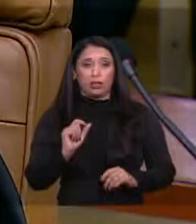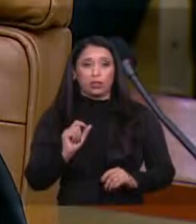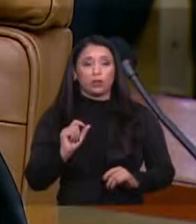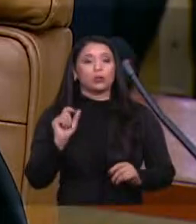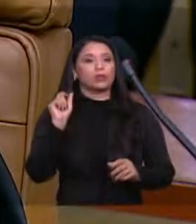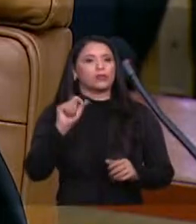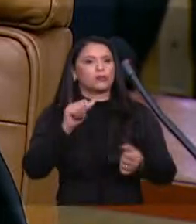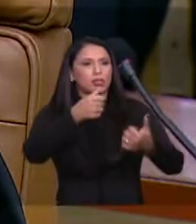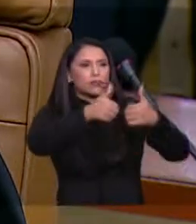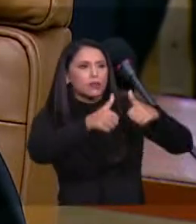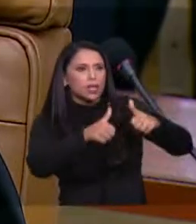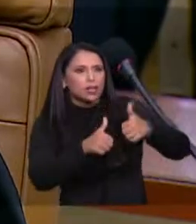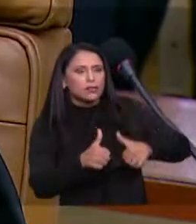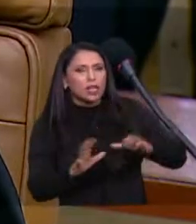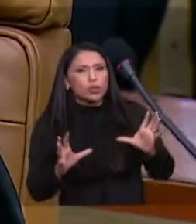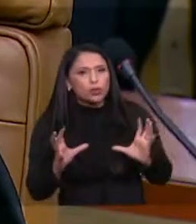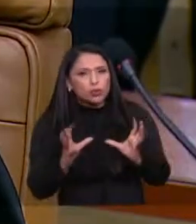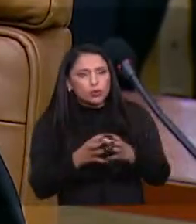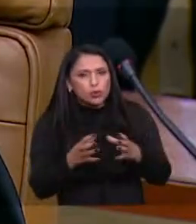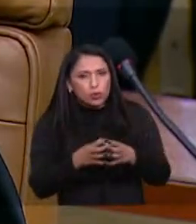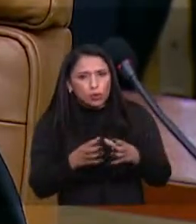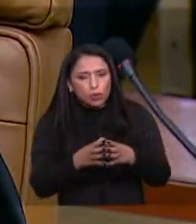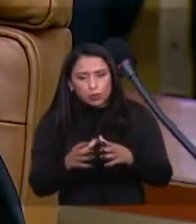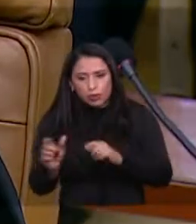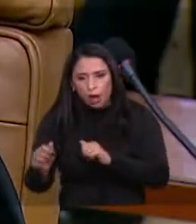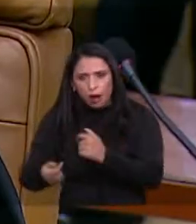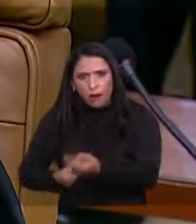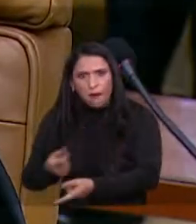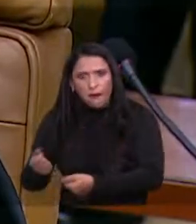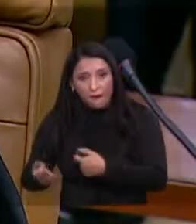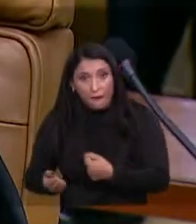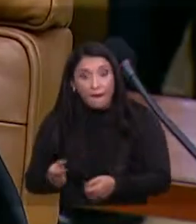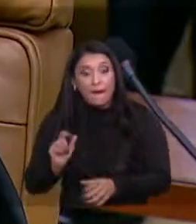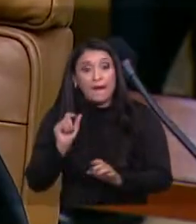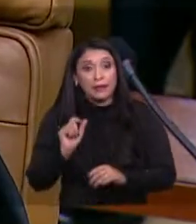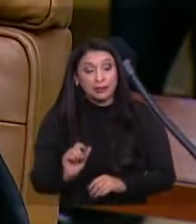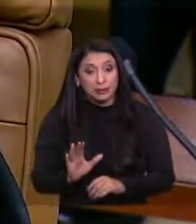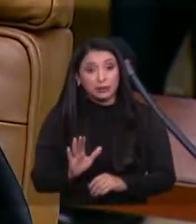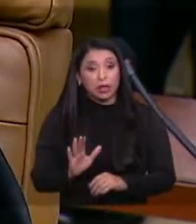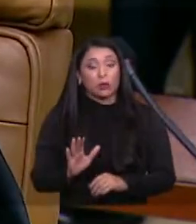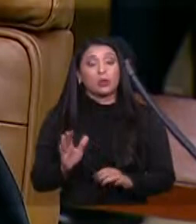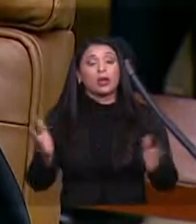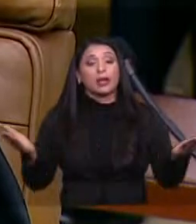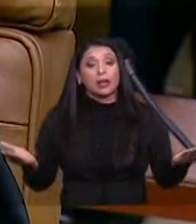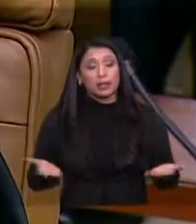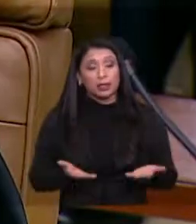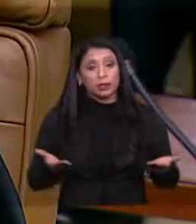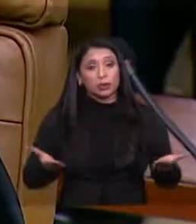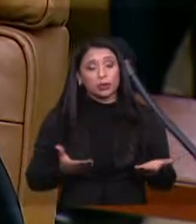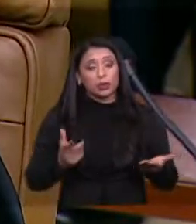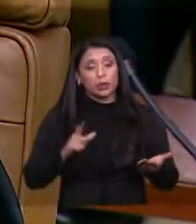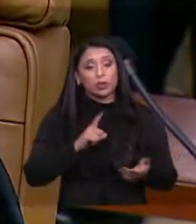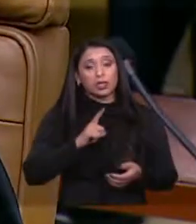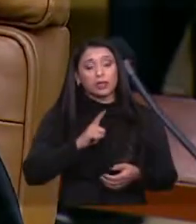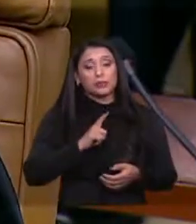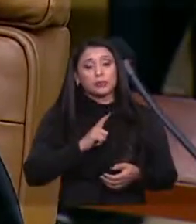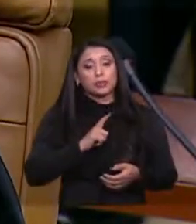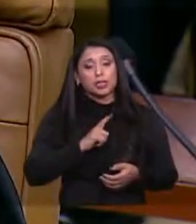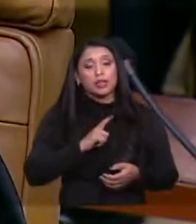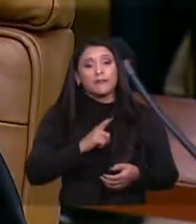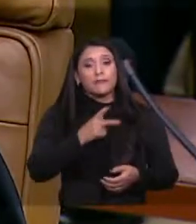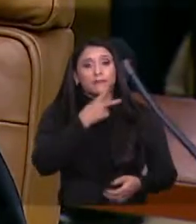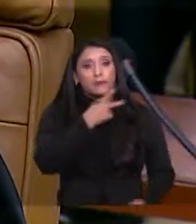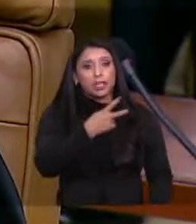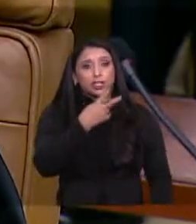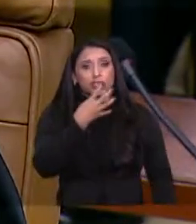verificado entre os distintos grupos de artes lavagem capitais tornam neste ponto a reprimenda definitiva